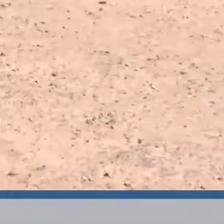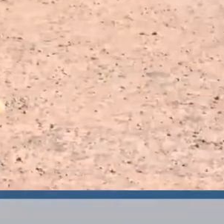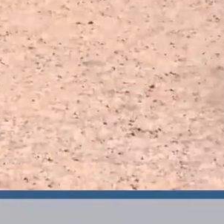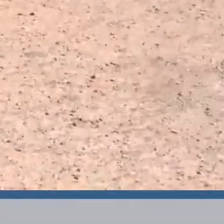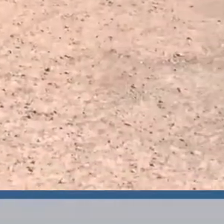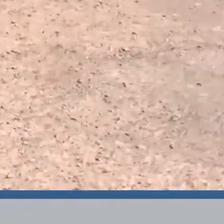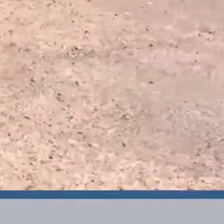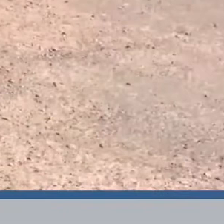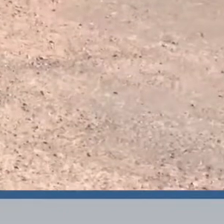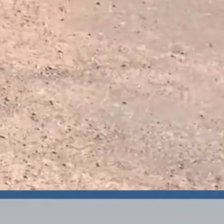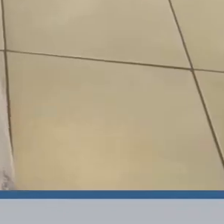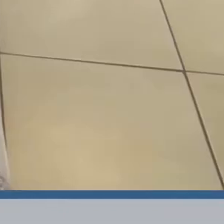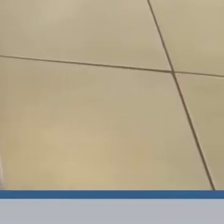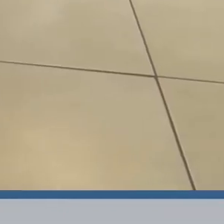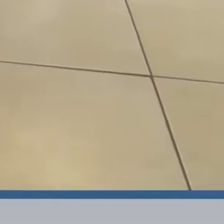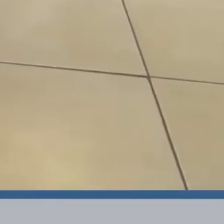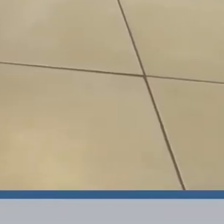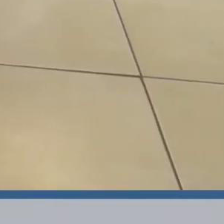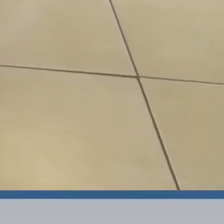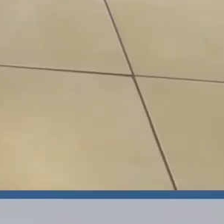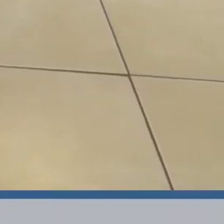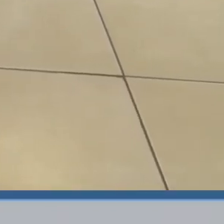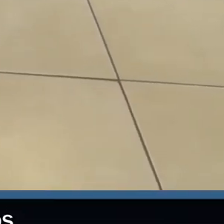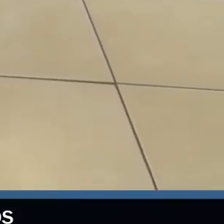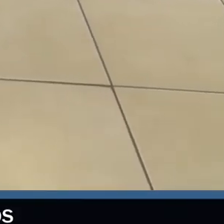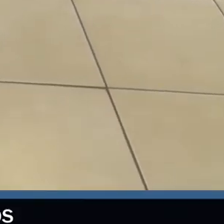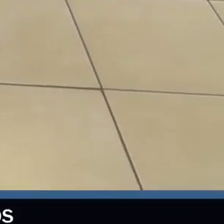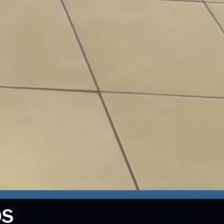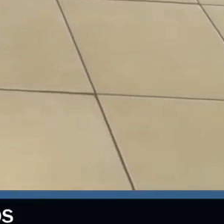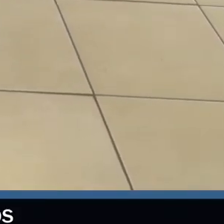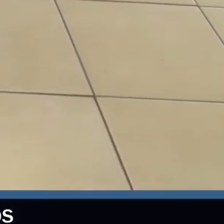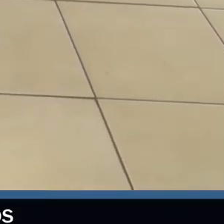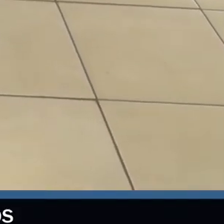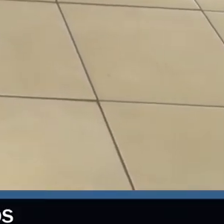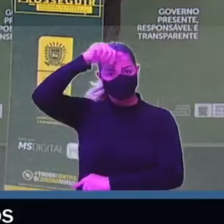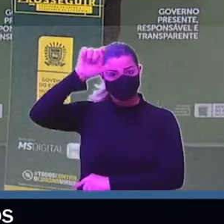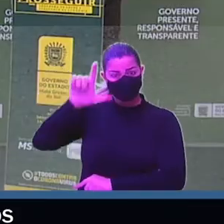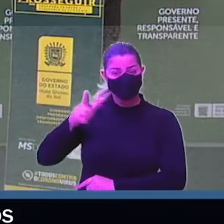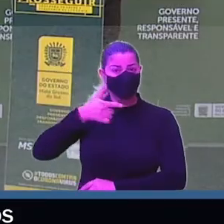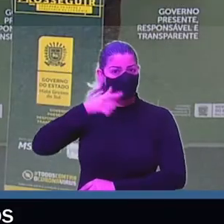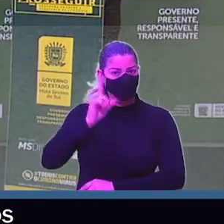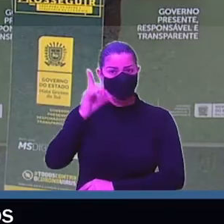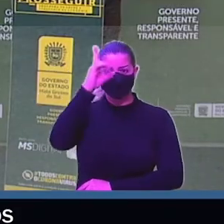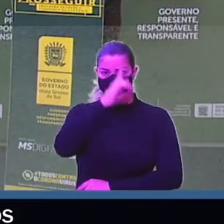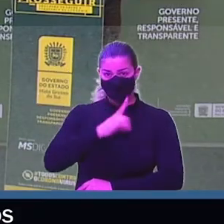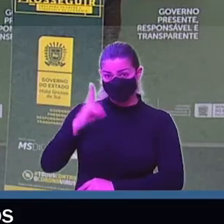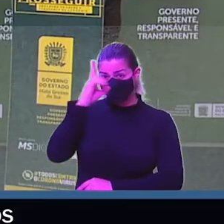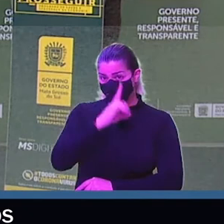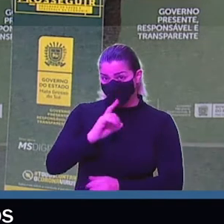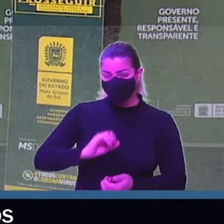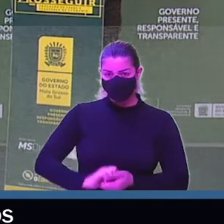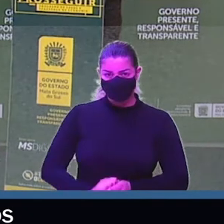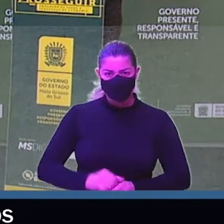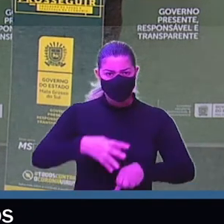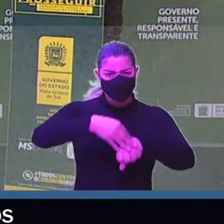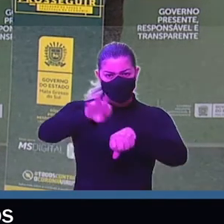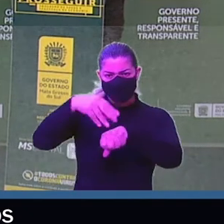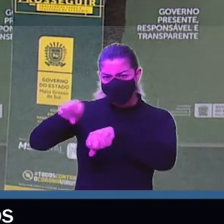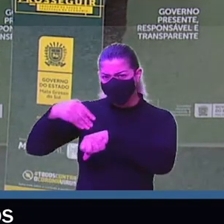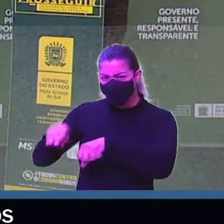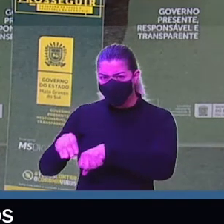nando's tanto para aplicação de primeira quanto de segunda dose nos encaminhamos mais